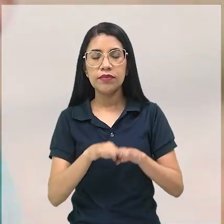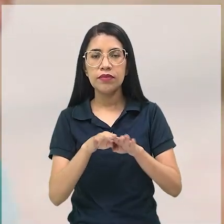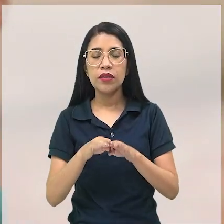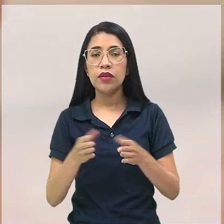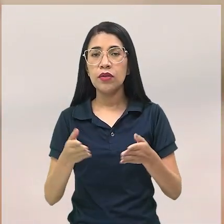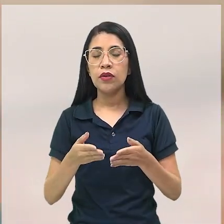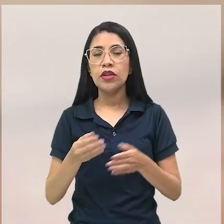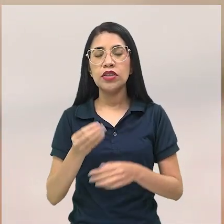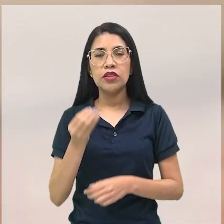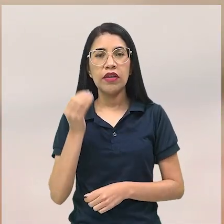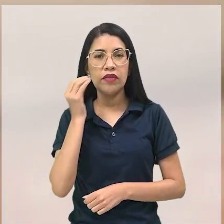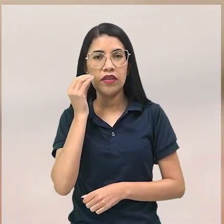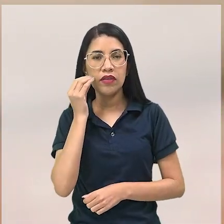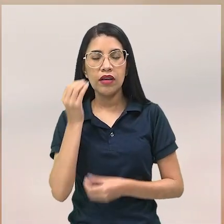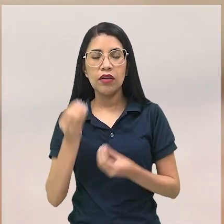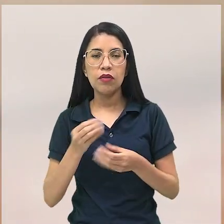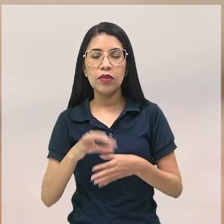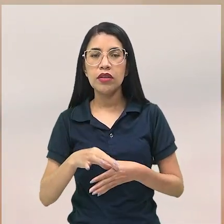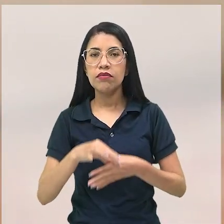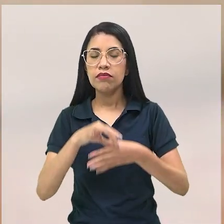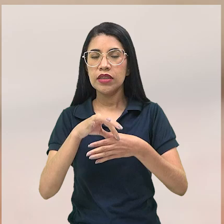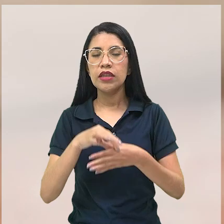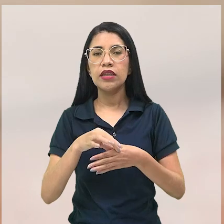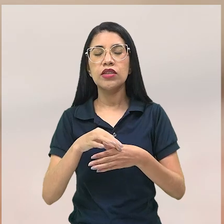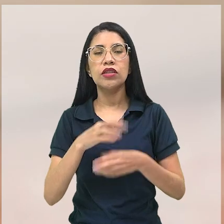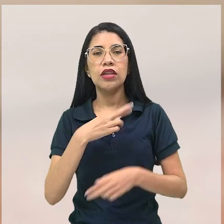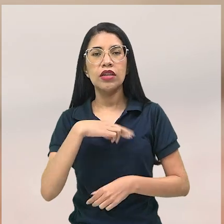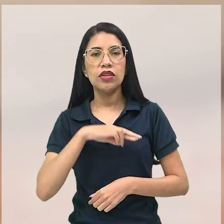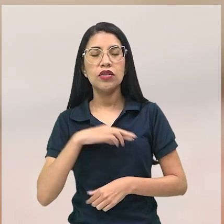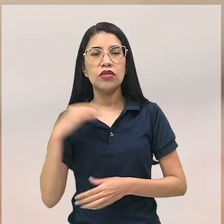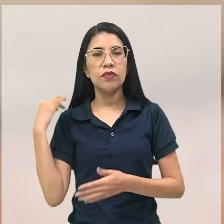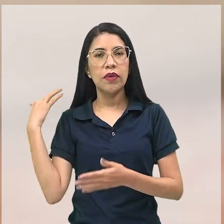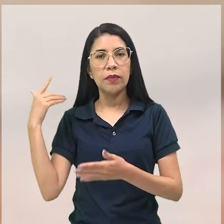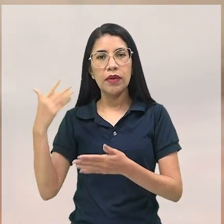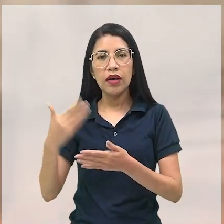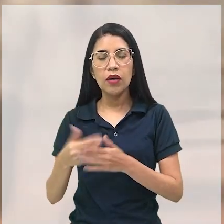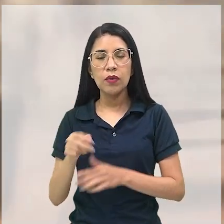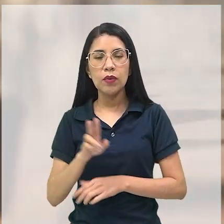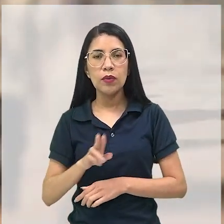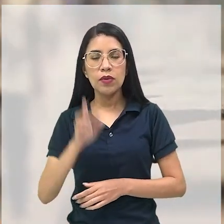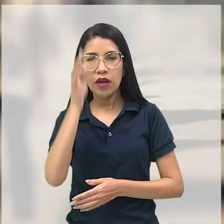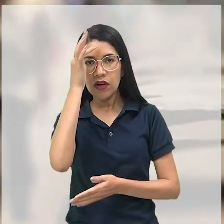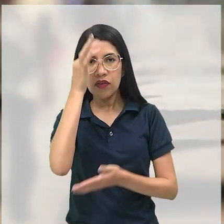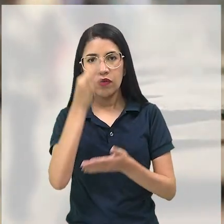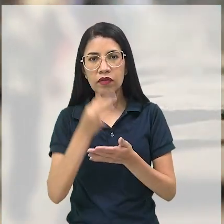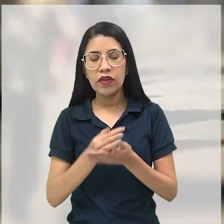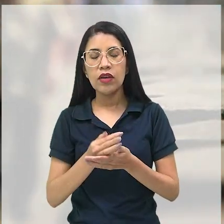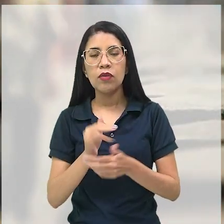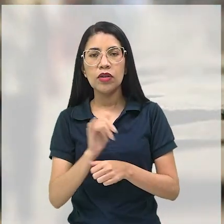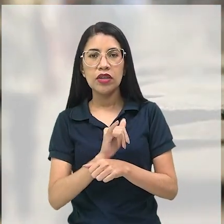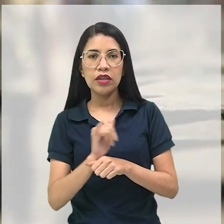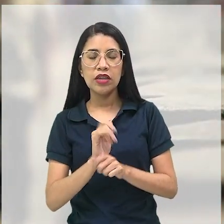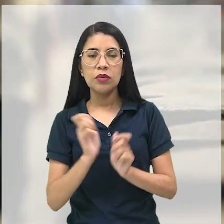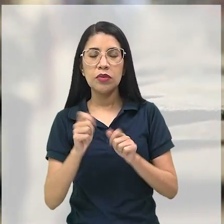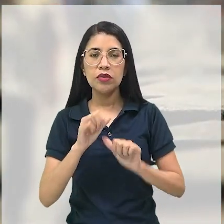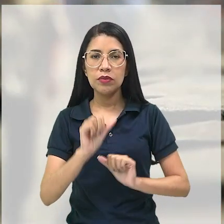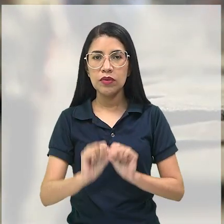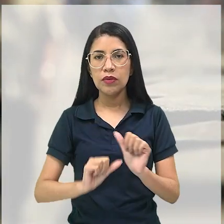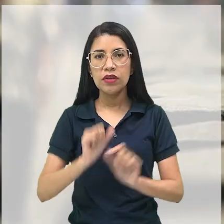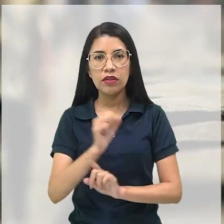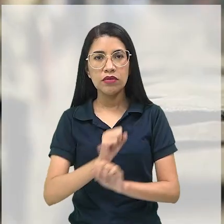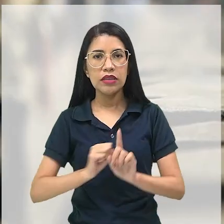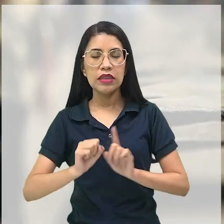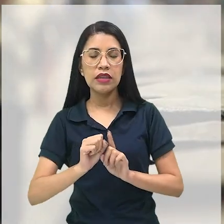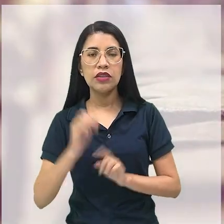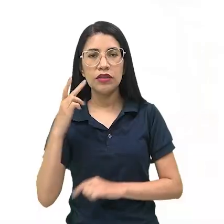Hoje vamos explorar como líderes religiosos ao longo da história usaram sua fé como ferramenta de transformação social e